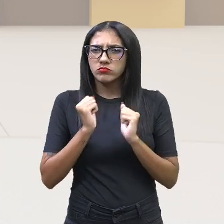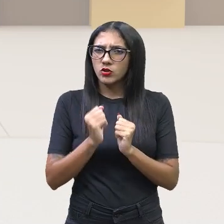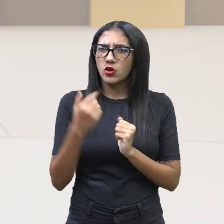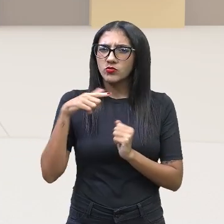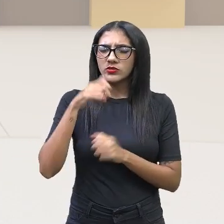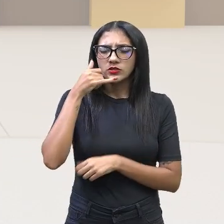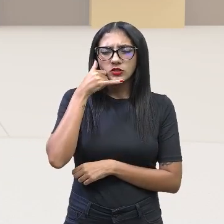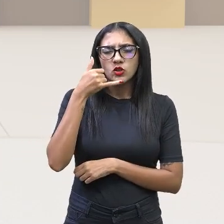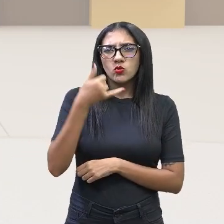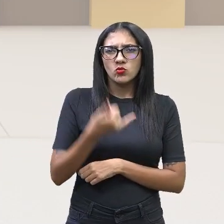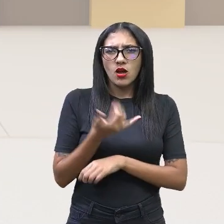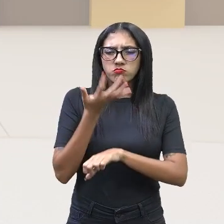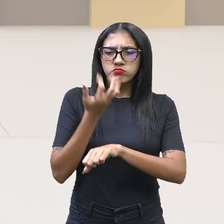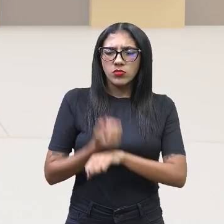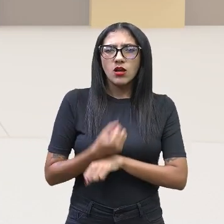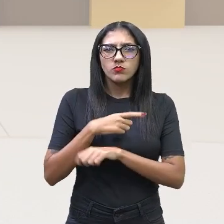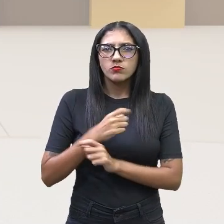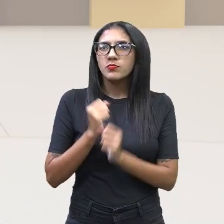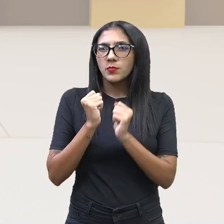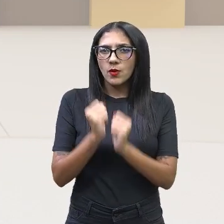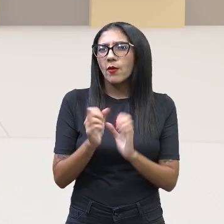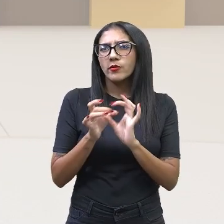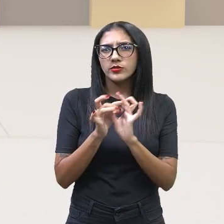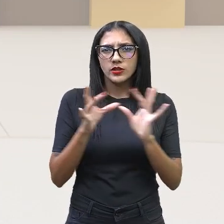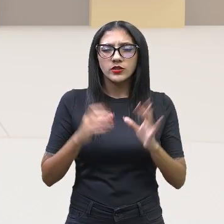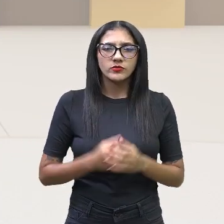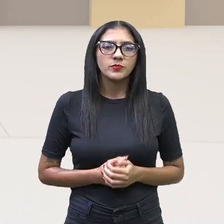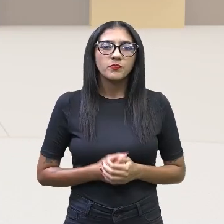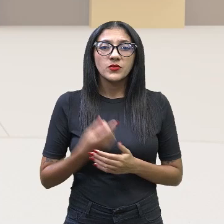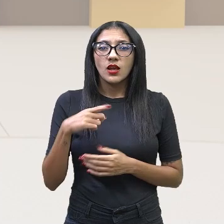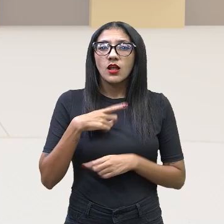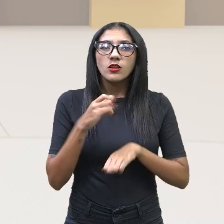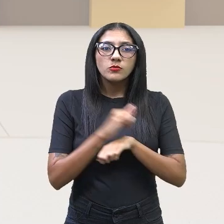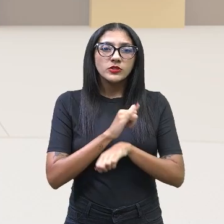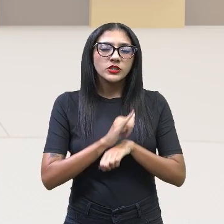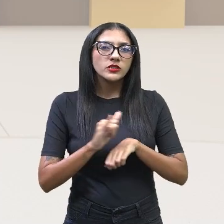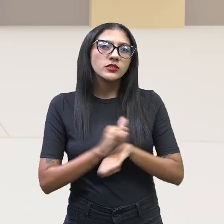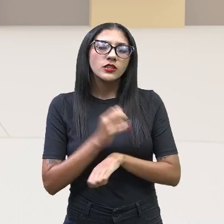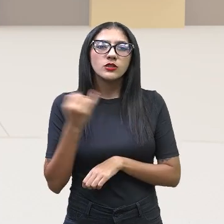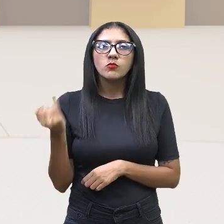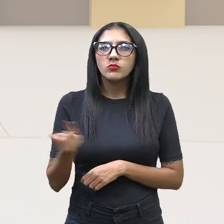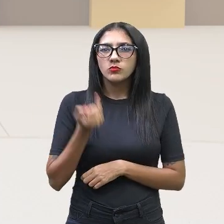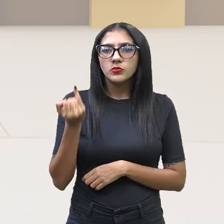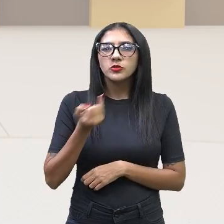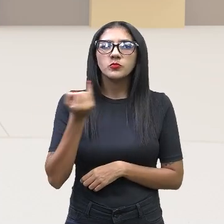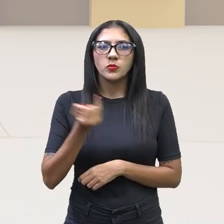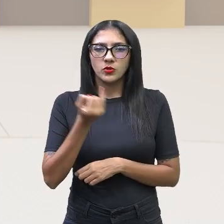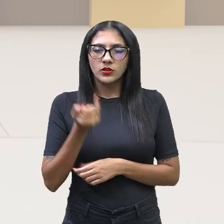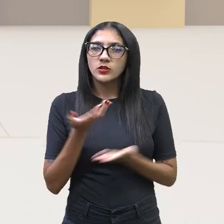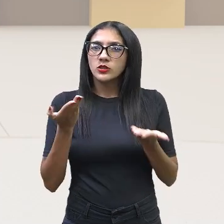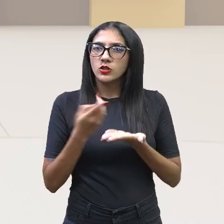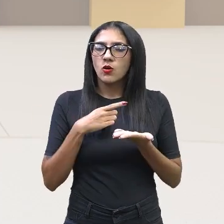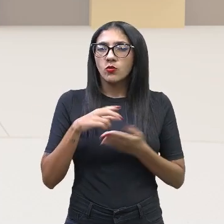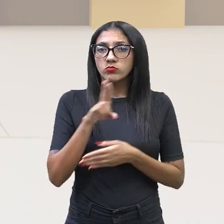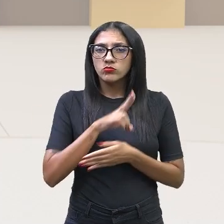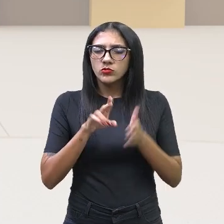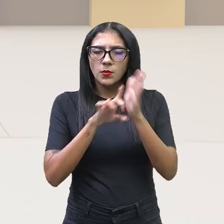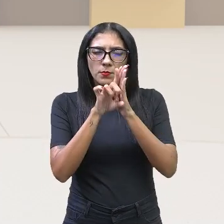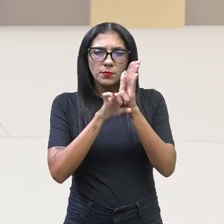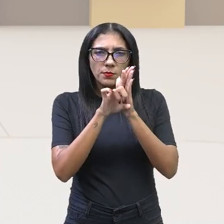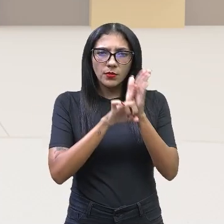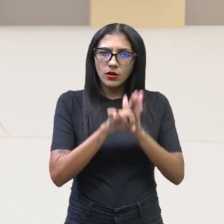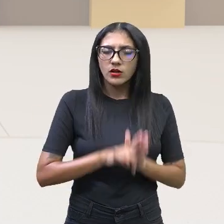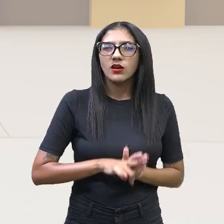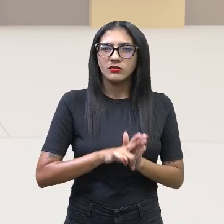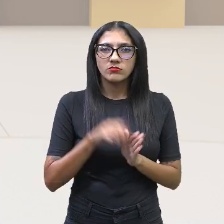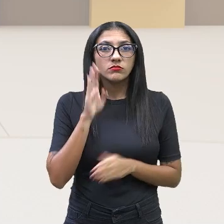seu computador, fiquem à vontade. Aqui é uma ferramenta indispensável na busca pelo conhecimento,